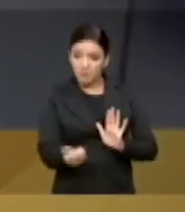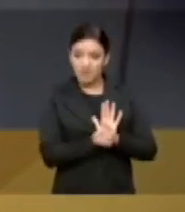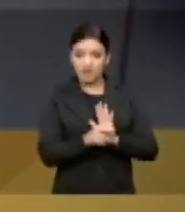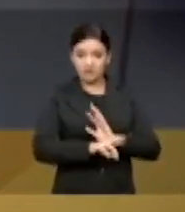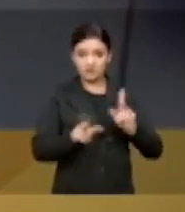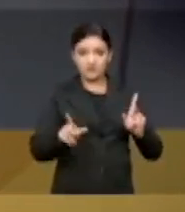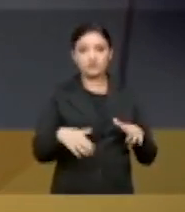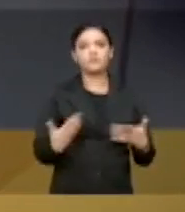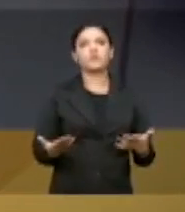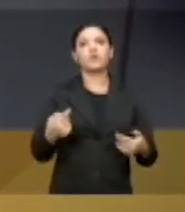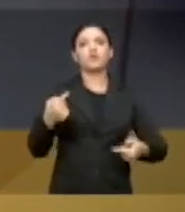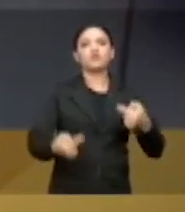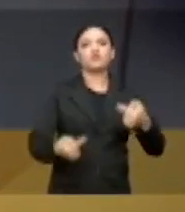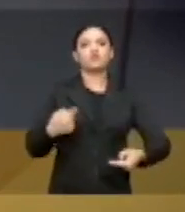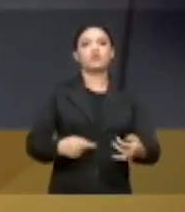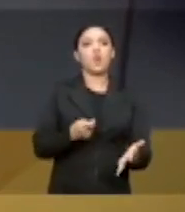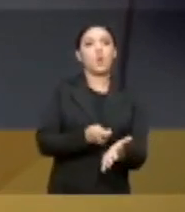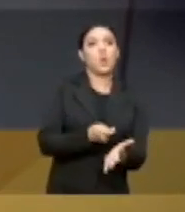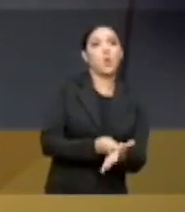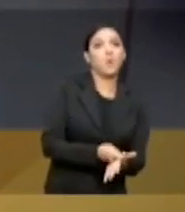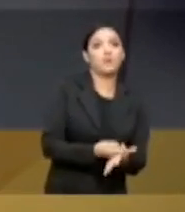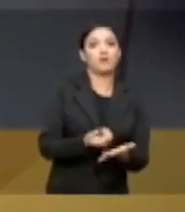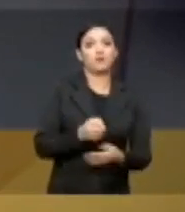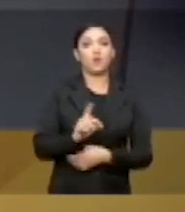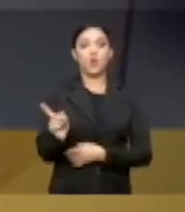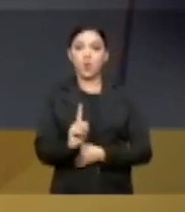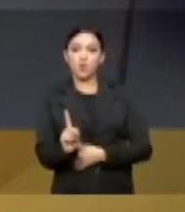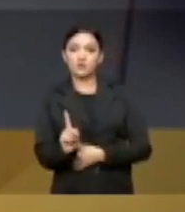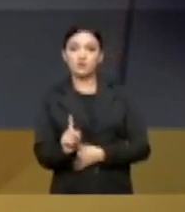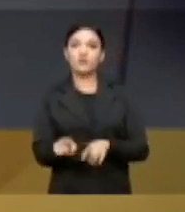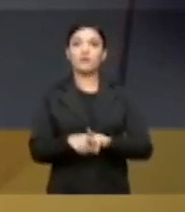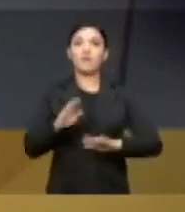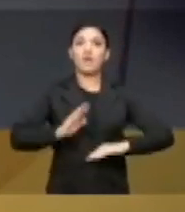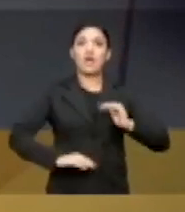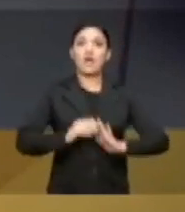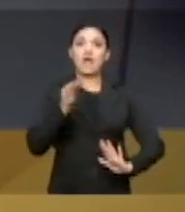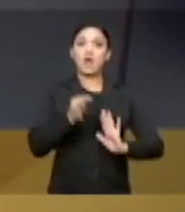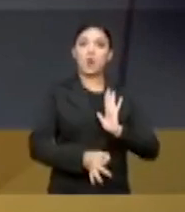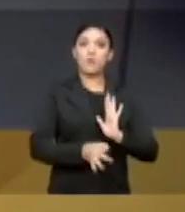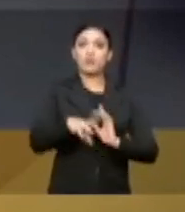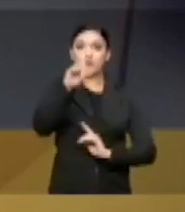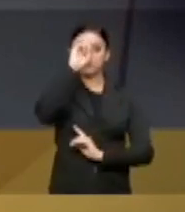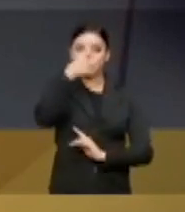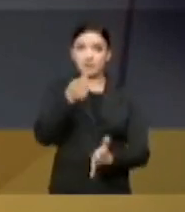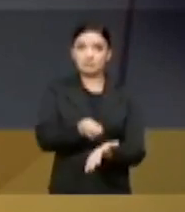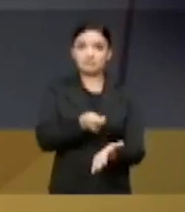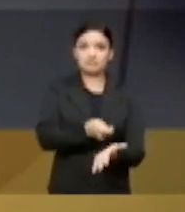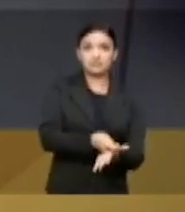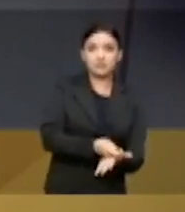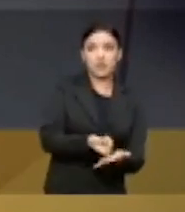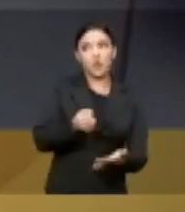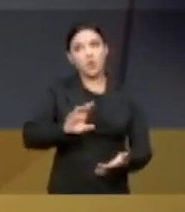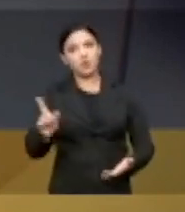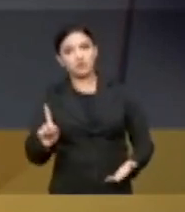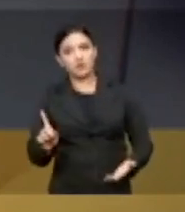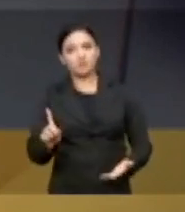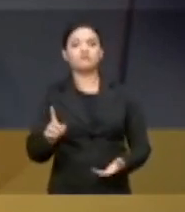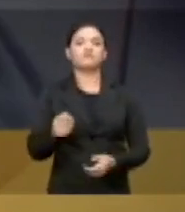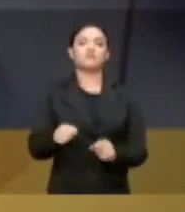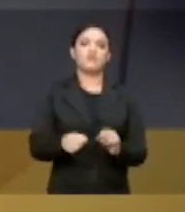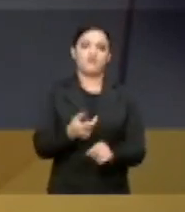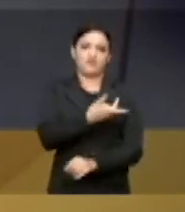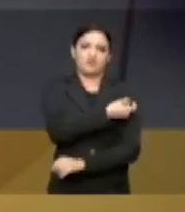não da vacinação, bem assim a competência federativa para determinar o caráter compulsório ou não da vacinação.